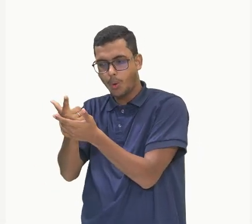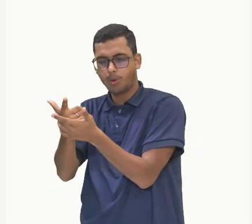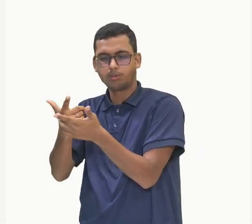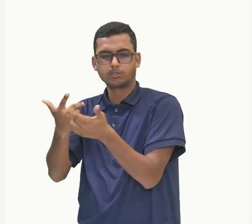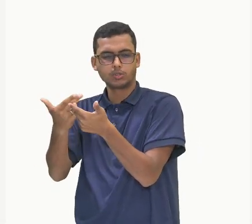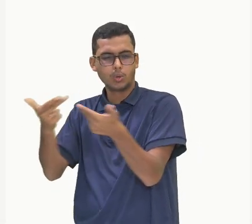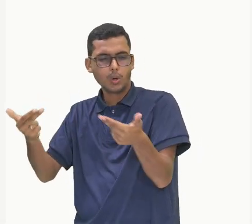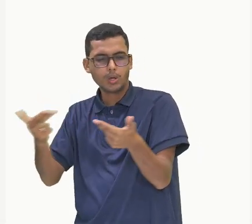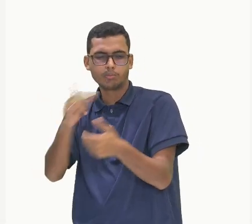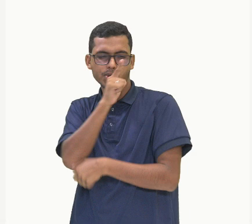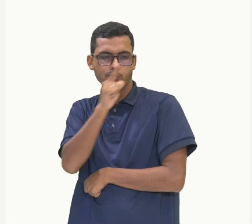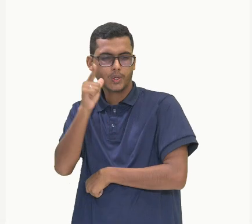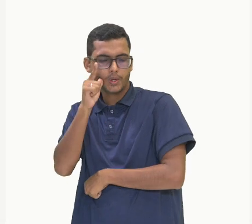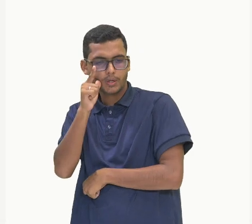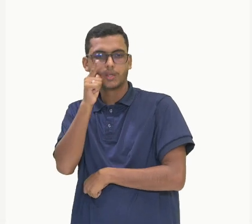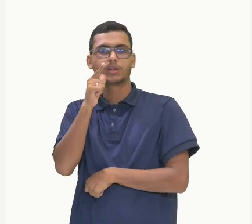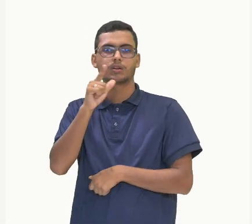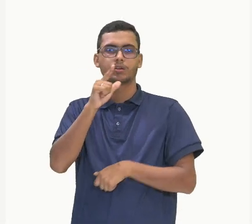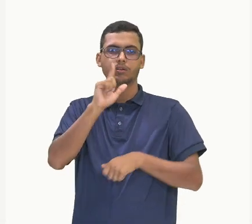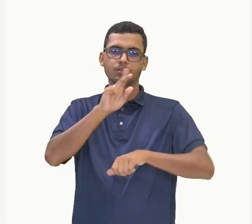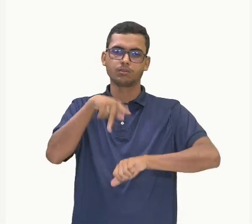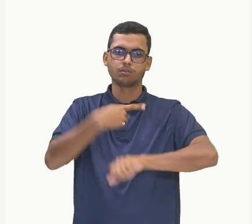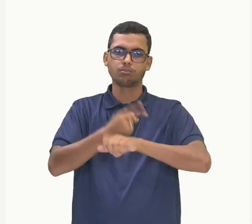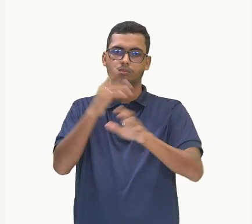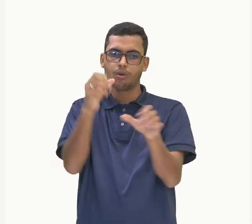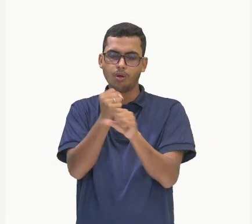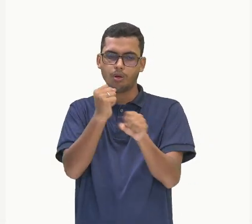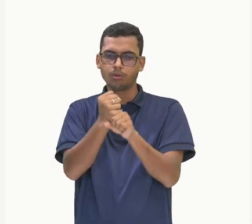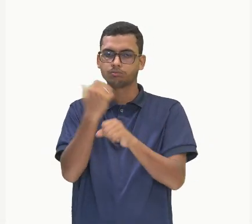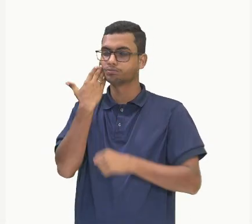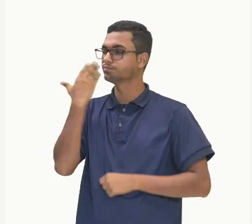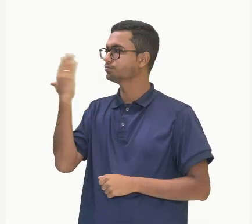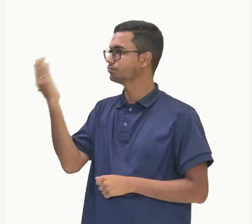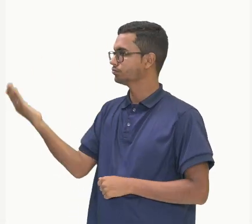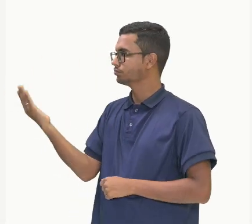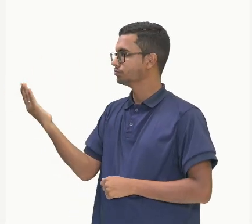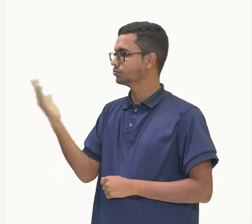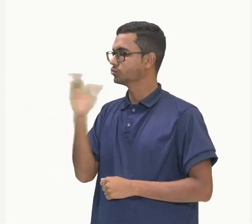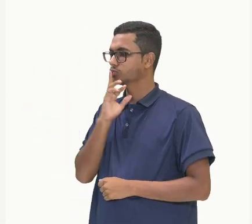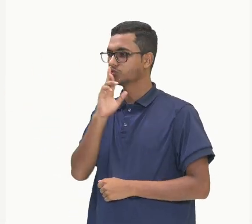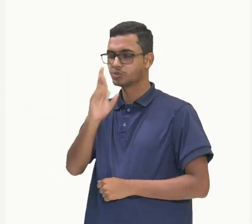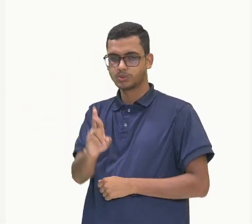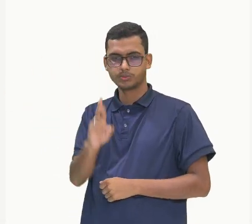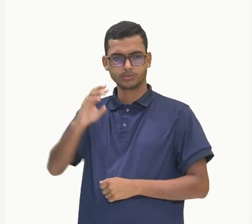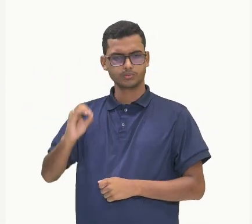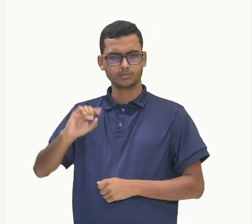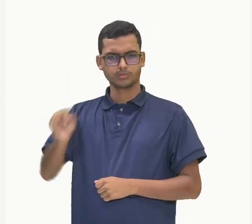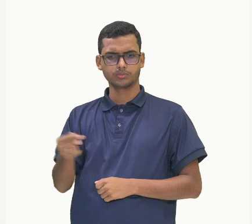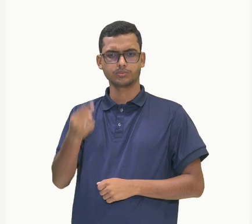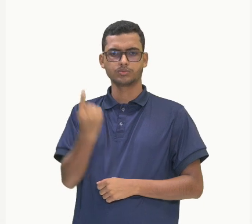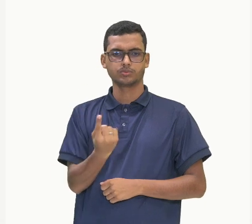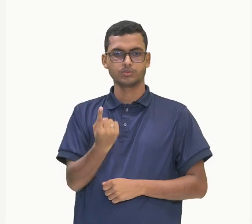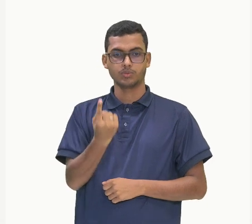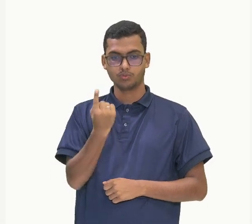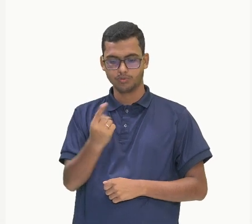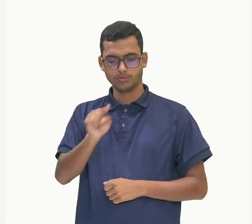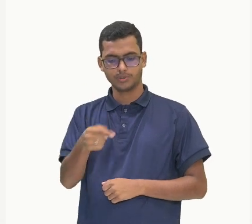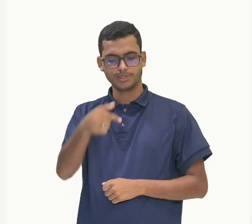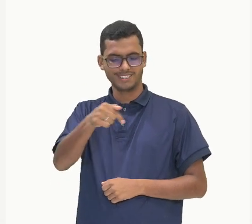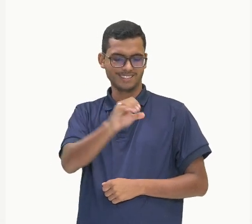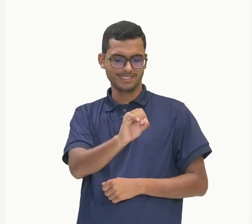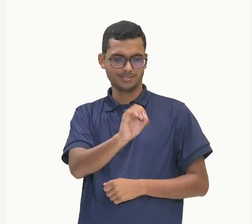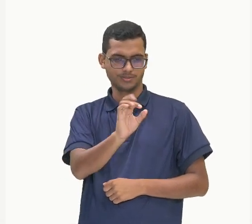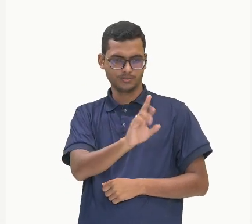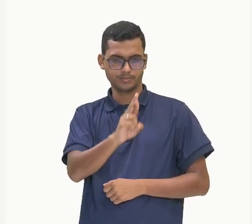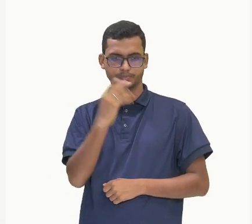ó, sempre vírgula embaixo de vírgula. Sempre, sempre vírgula embaixo de vírgula.